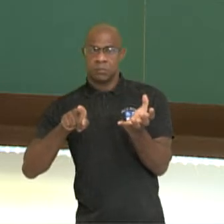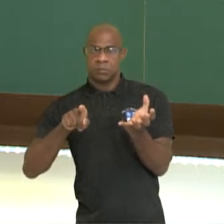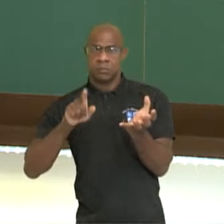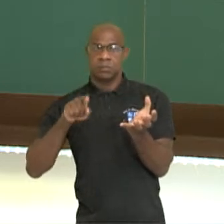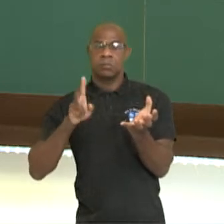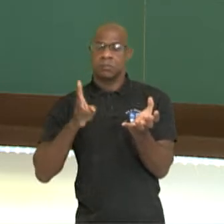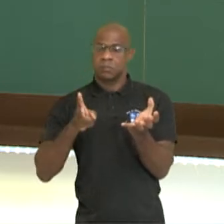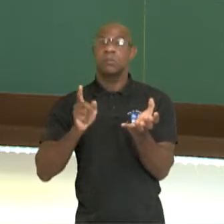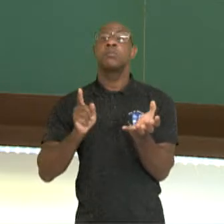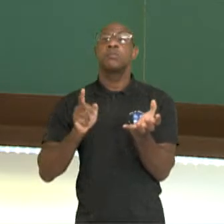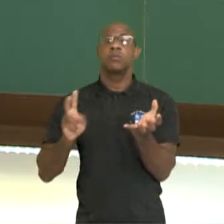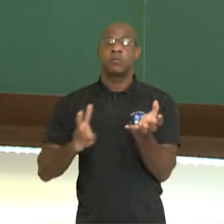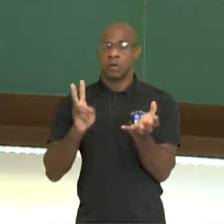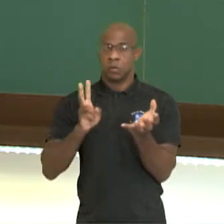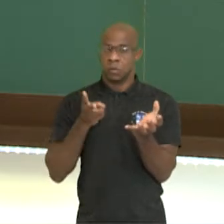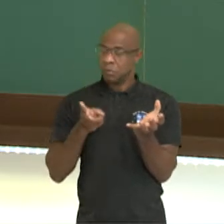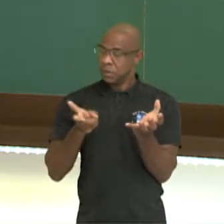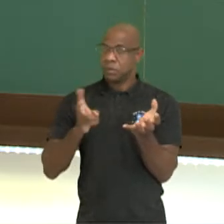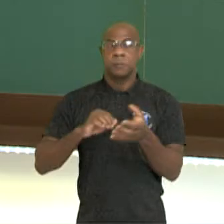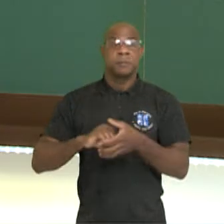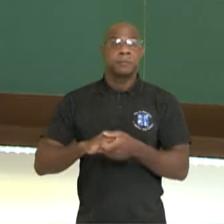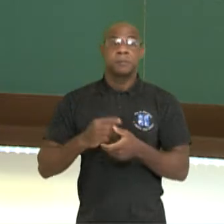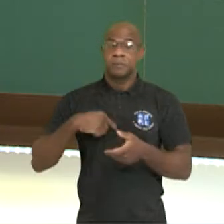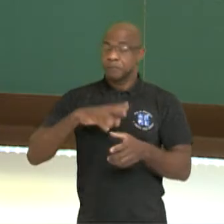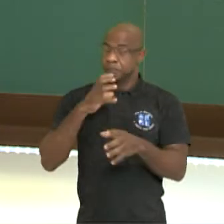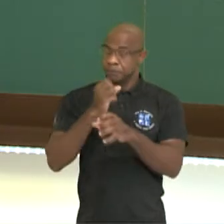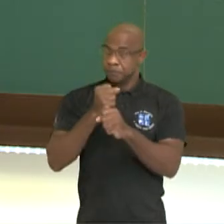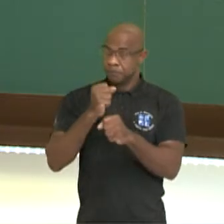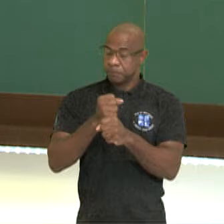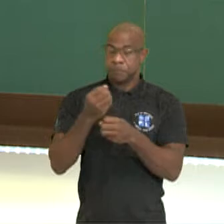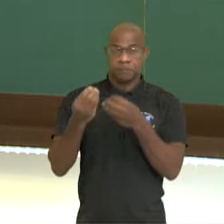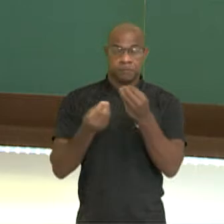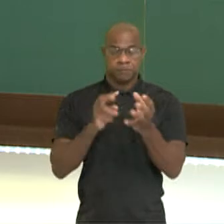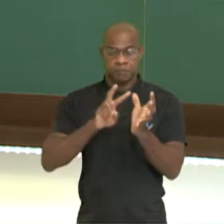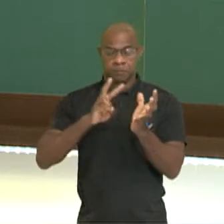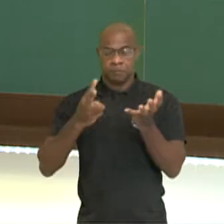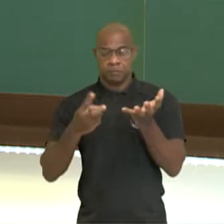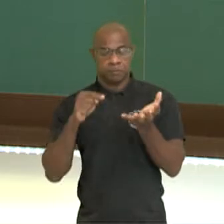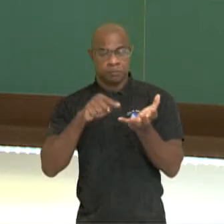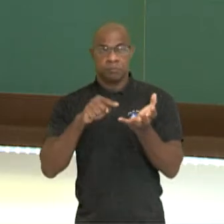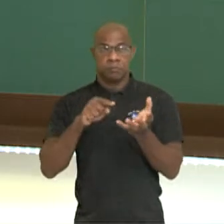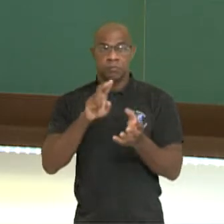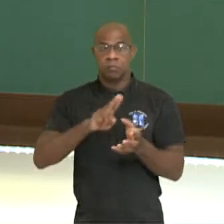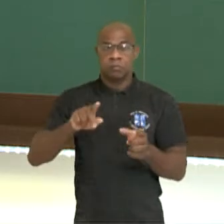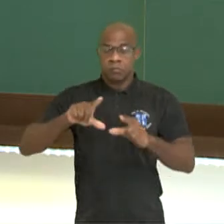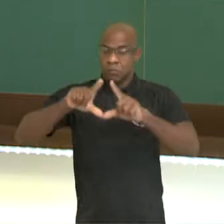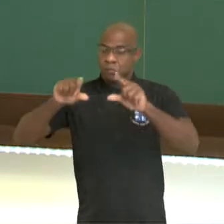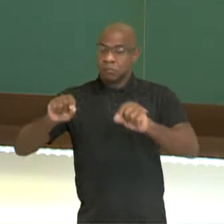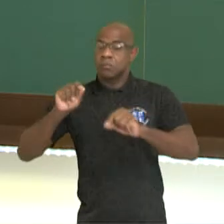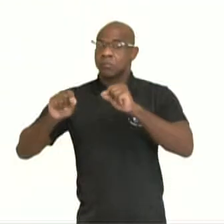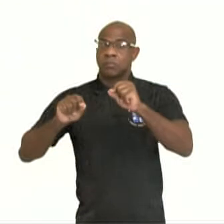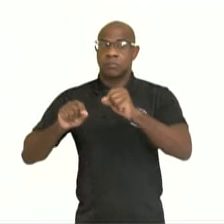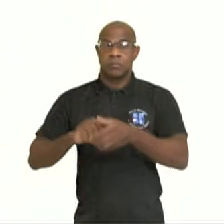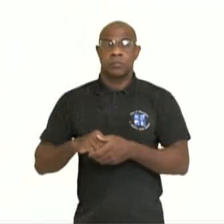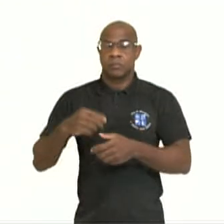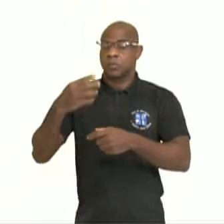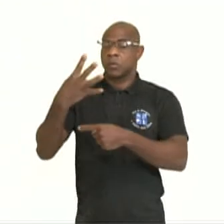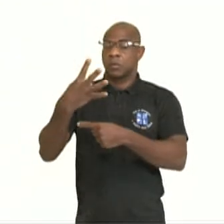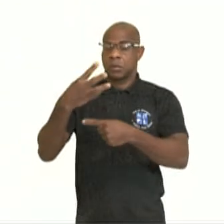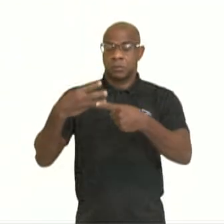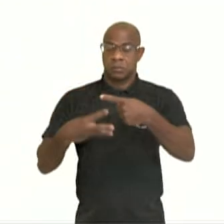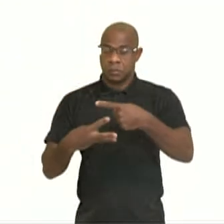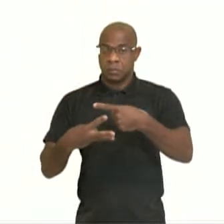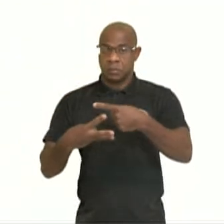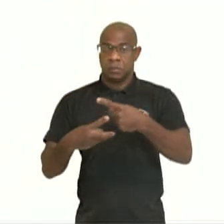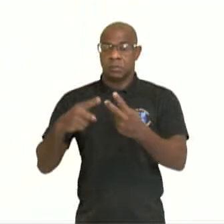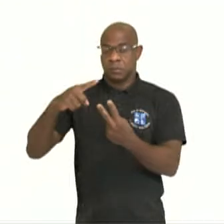sempre o mesmo valor. E para a gente poder calcular esse volume, nós vamos utilizar a fórmula que é o quê? 4/3